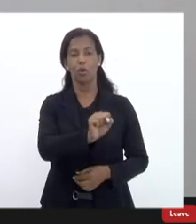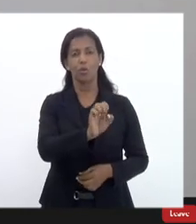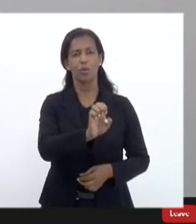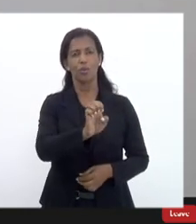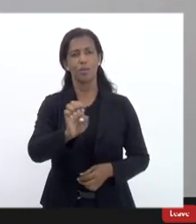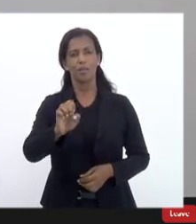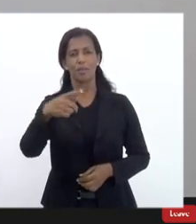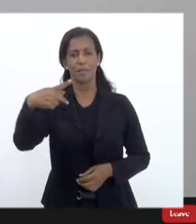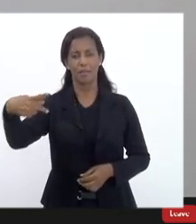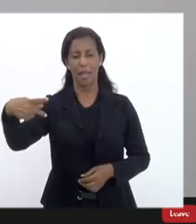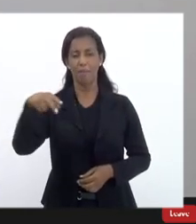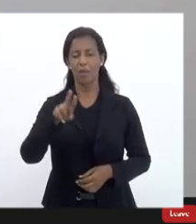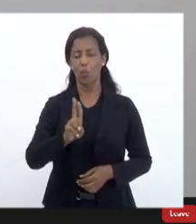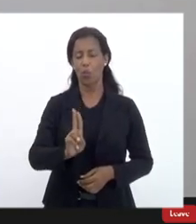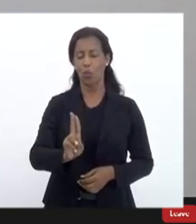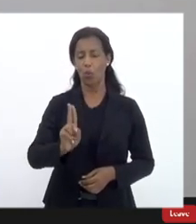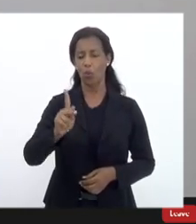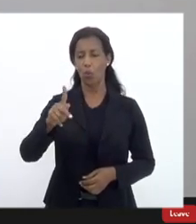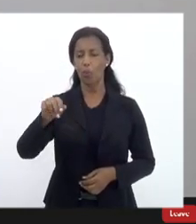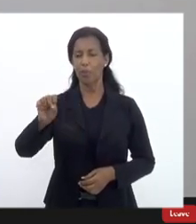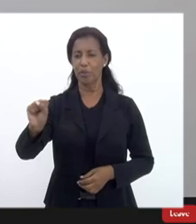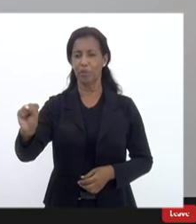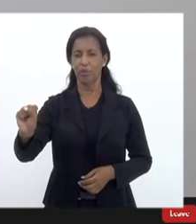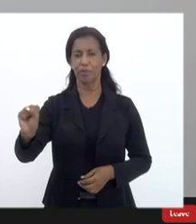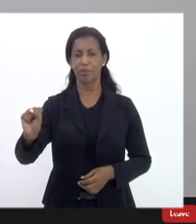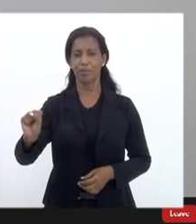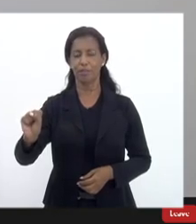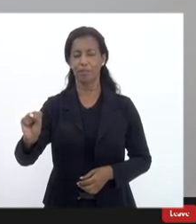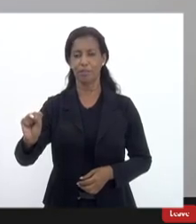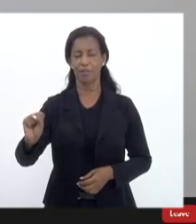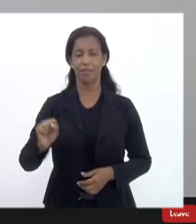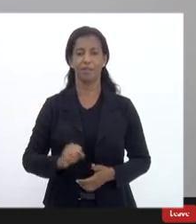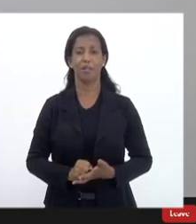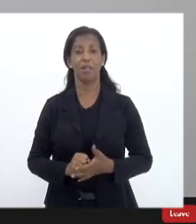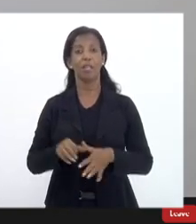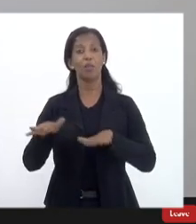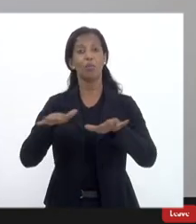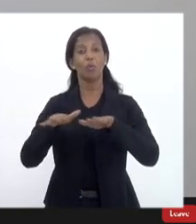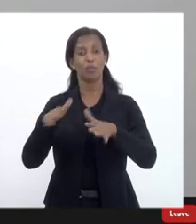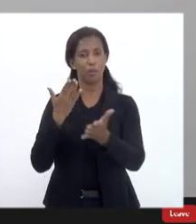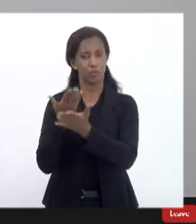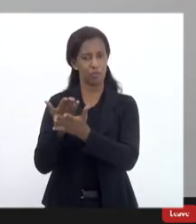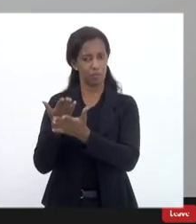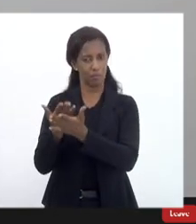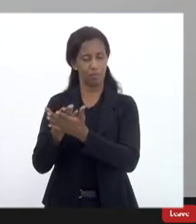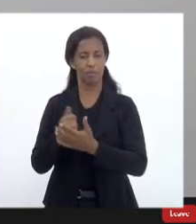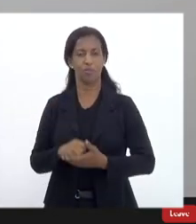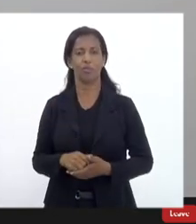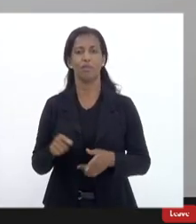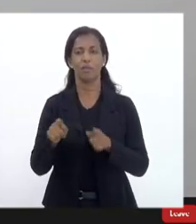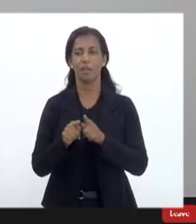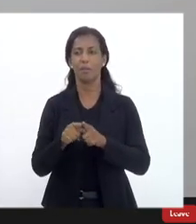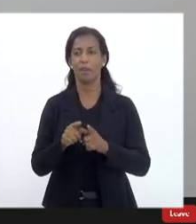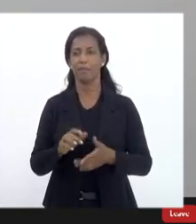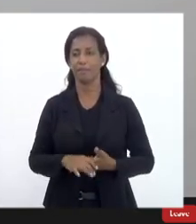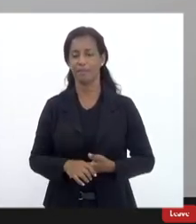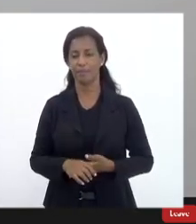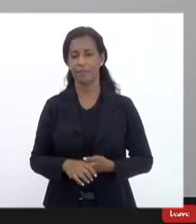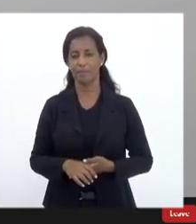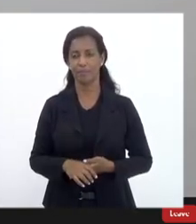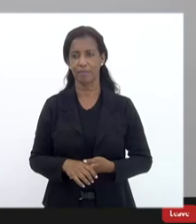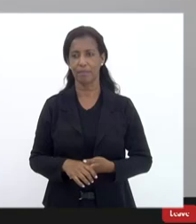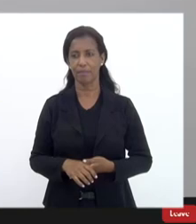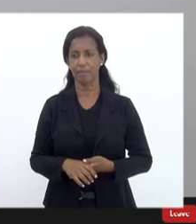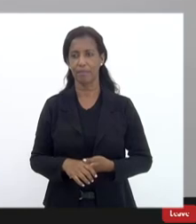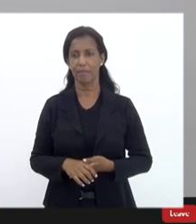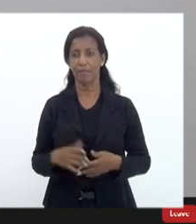UPS, entidades que representam o profissional da educação e o movimento estudantil, também as entidades do movimento estudantil aqui presentes.